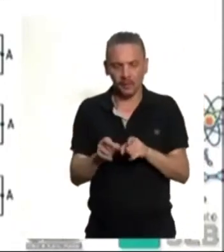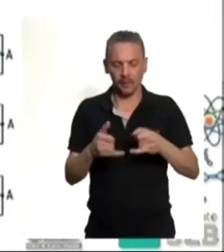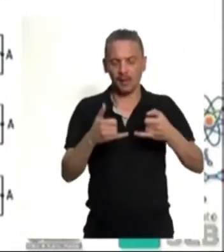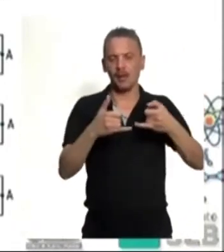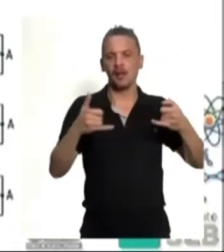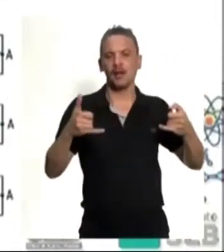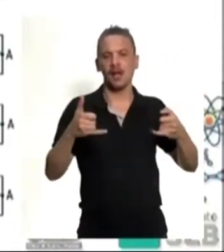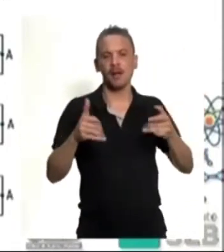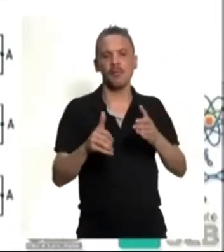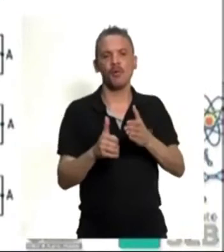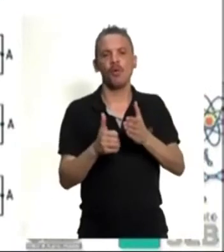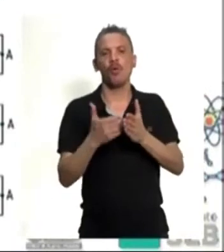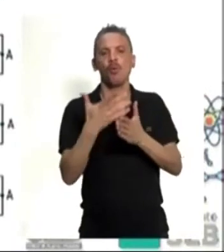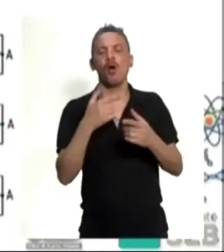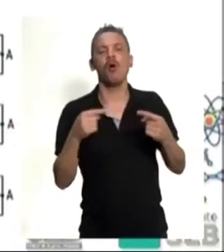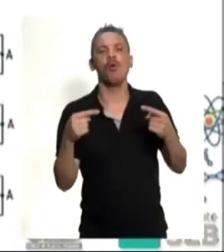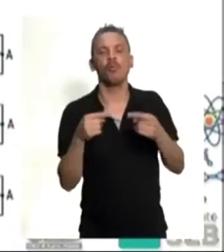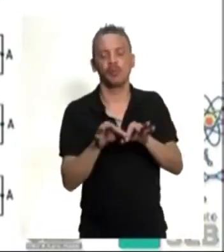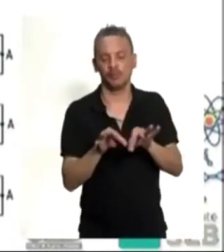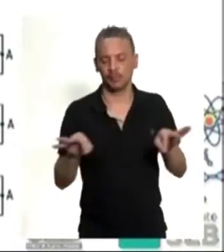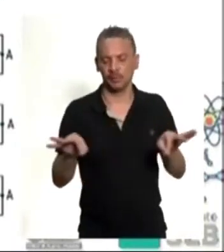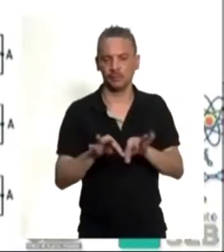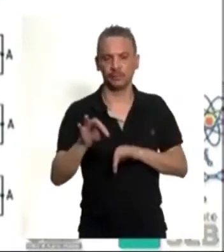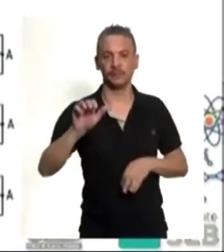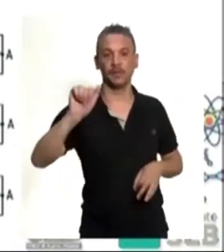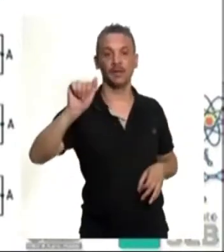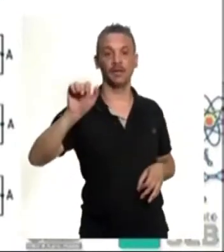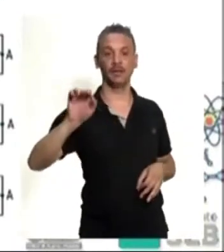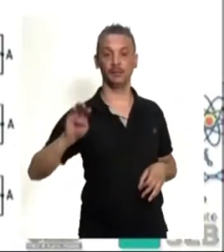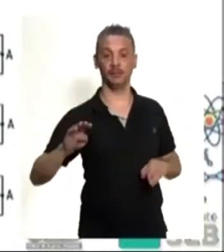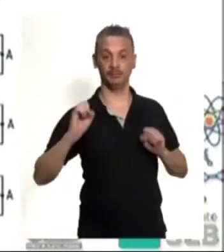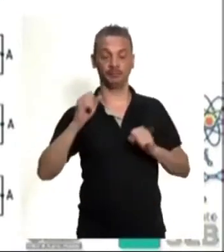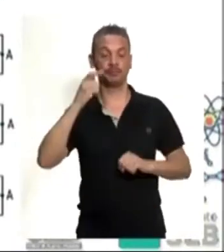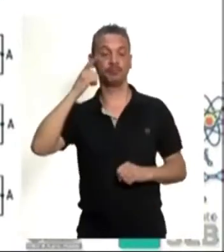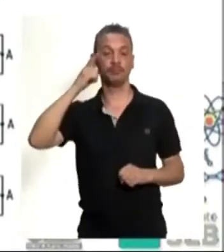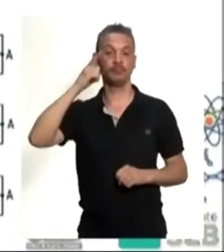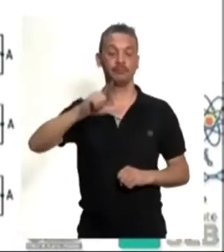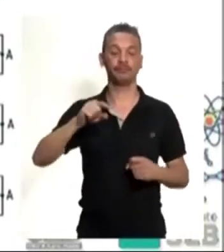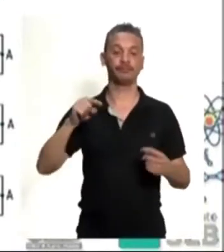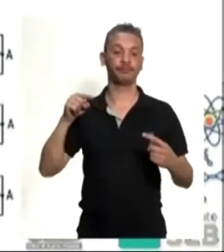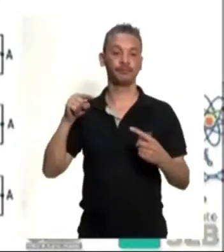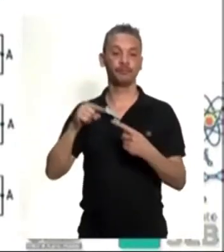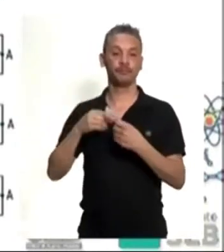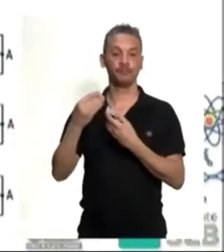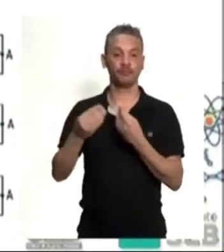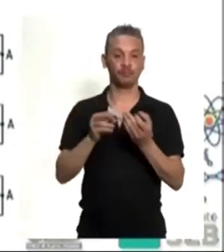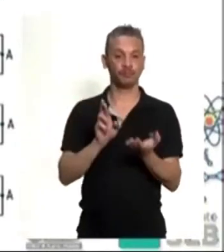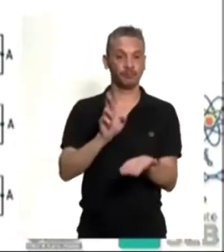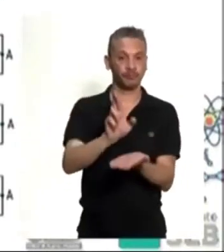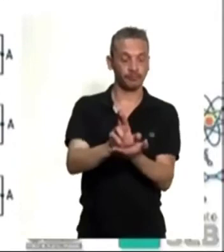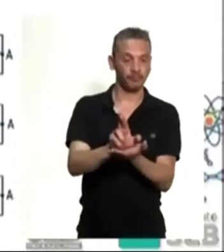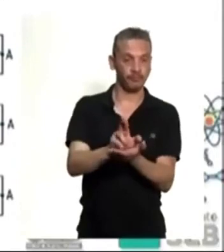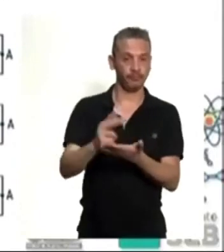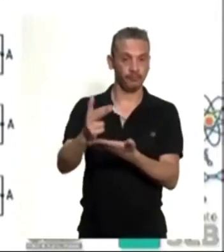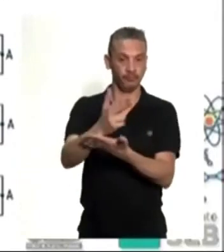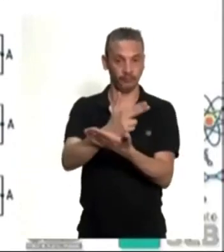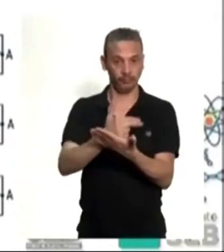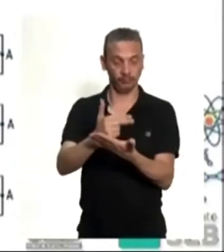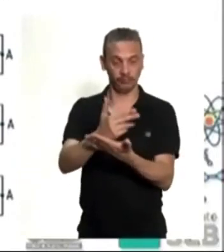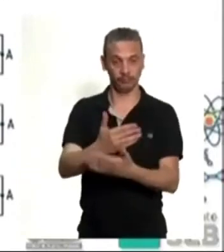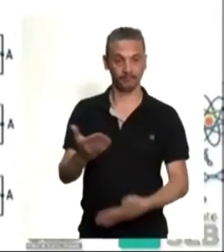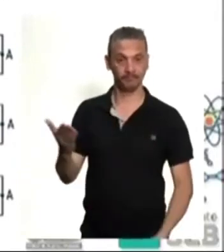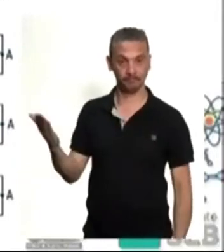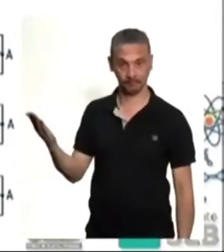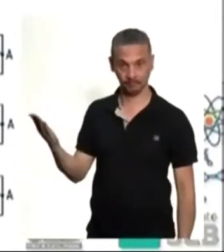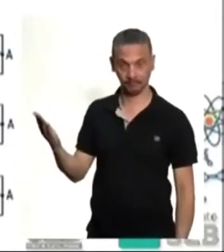deverá ter para ligar os pontos A e B poderá ser obtido por meio da seguinte representação no plano. Olha